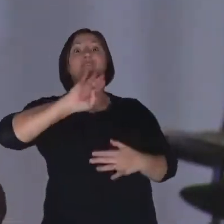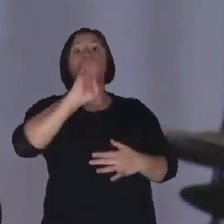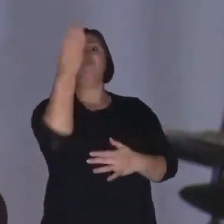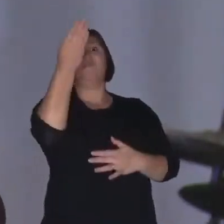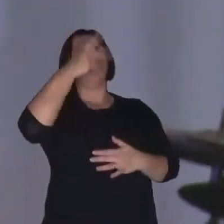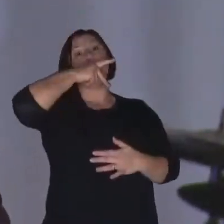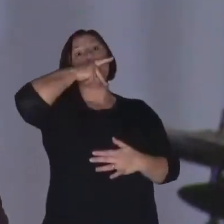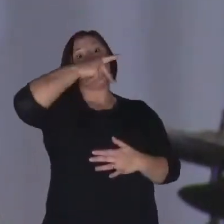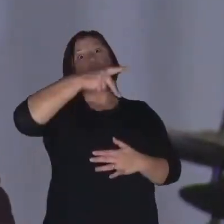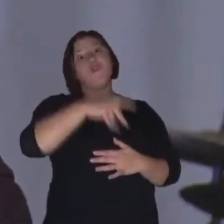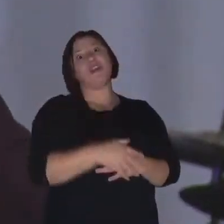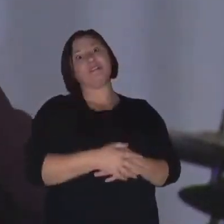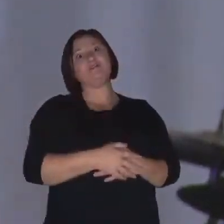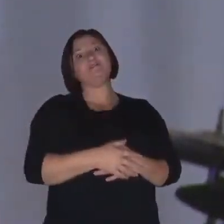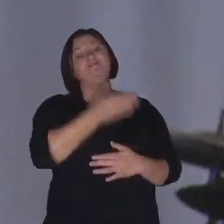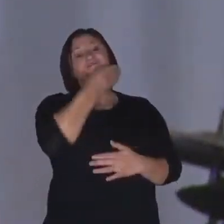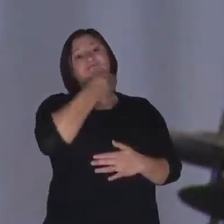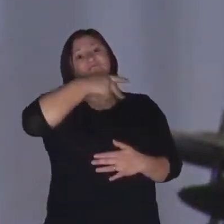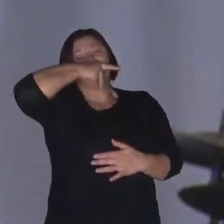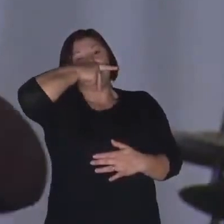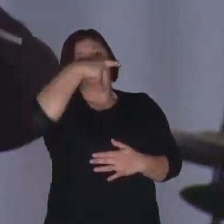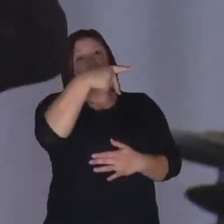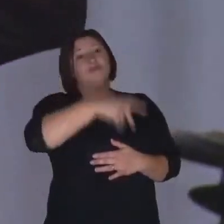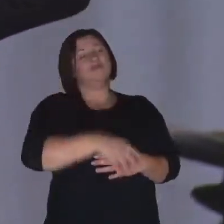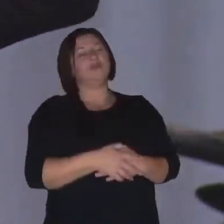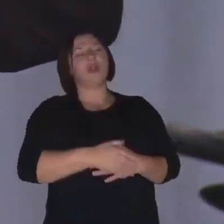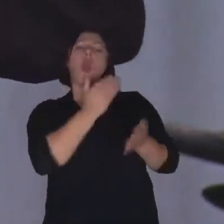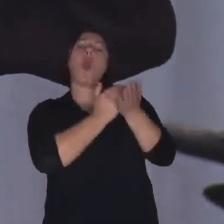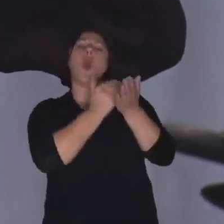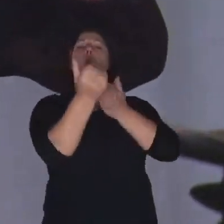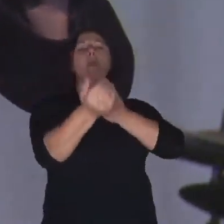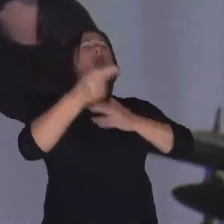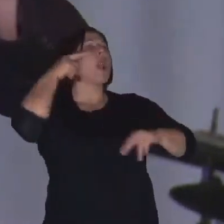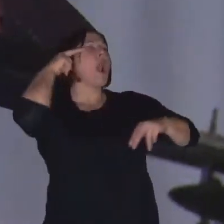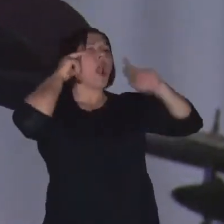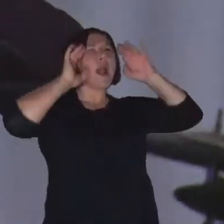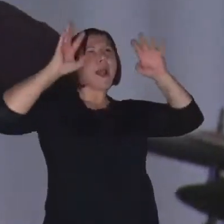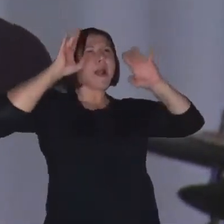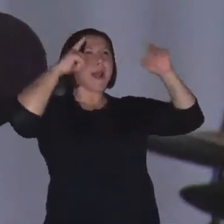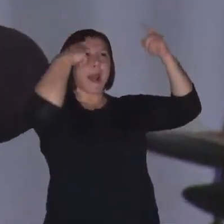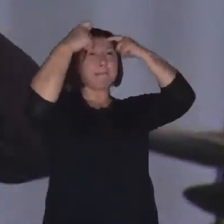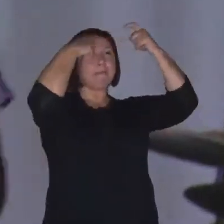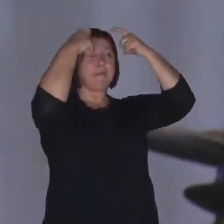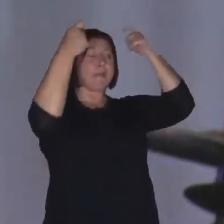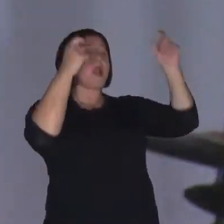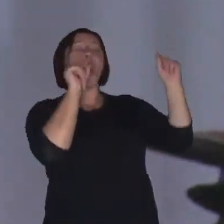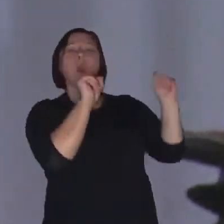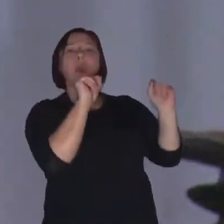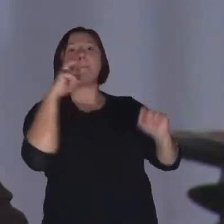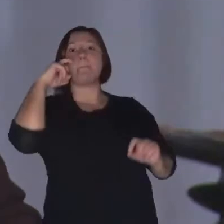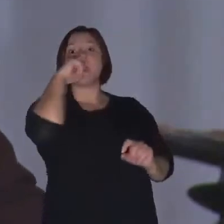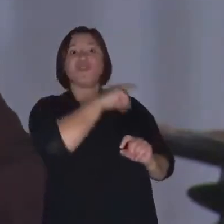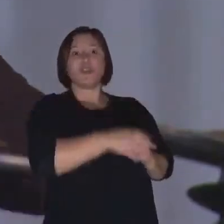mentira. E a mentira era a seguinte, ó, fiquem tranquilos, a Babilônia vai, enfim, esse cativeiro vai ser